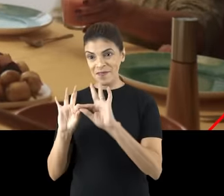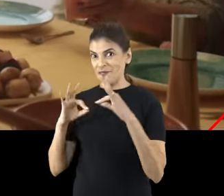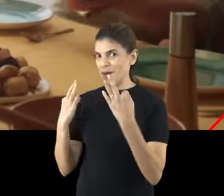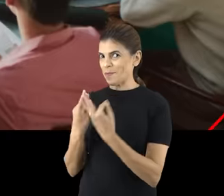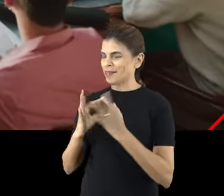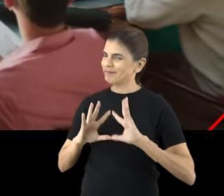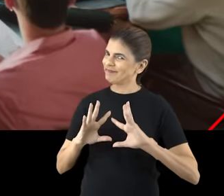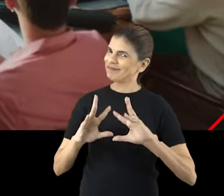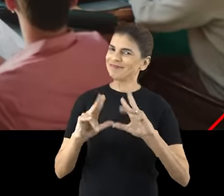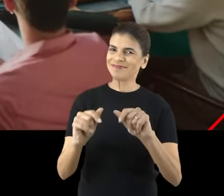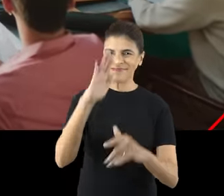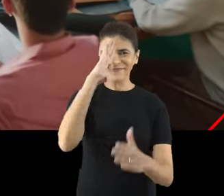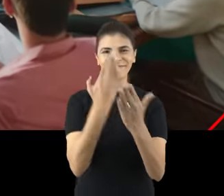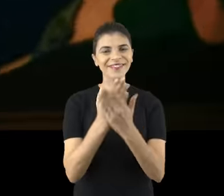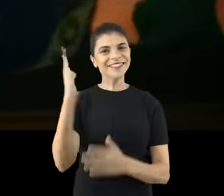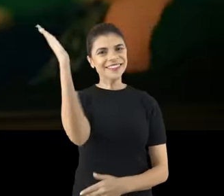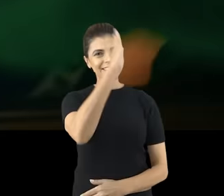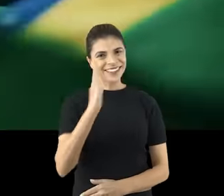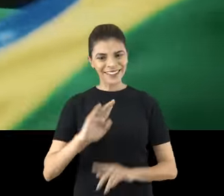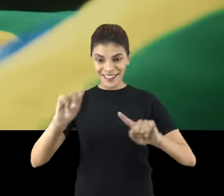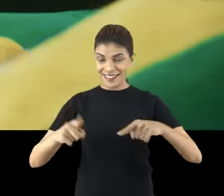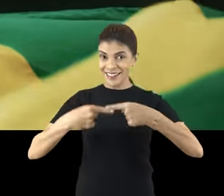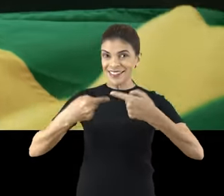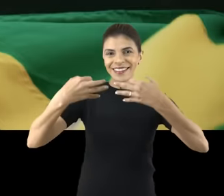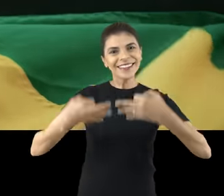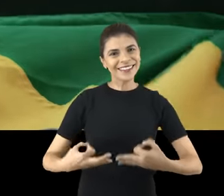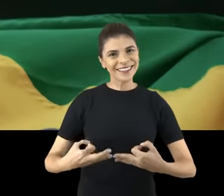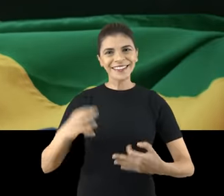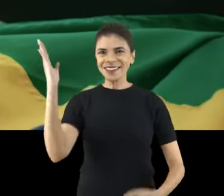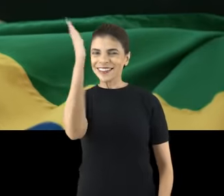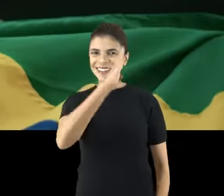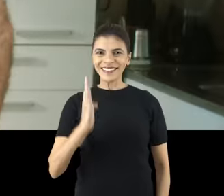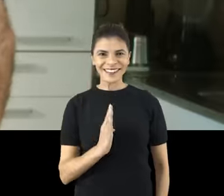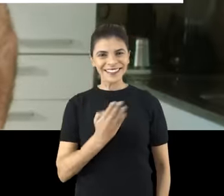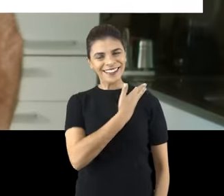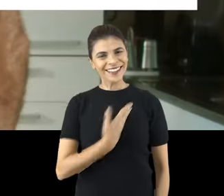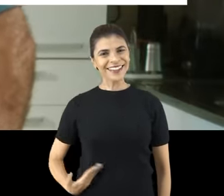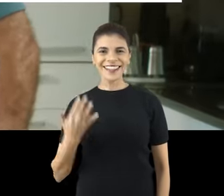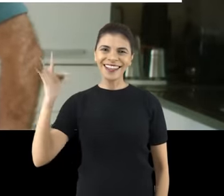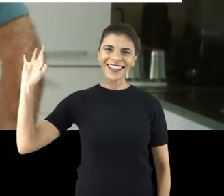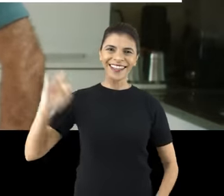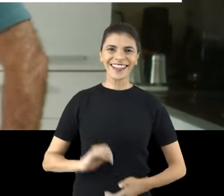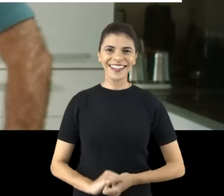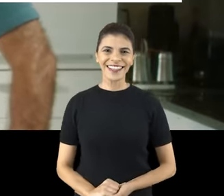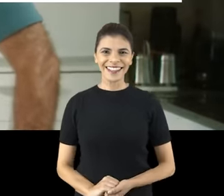nossas famílias, é bom para todo mundo. Fé no Brasil. A gente está no rumo certo. Brasil. Governo Federal.